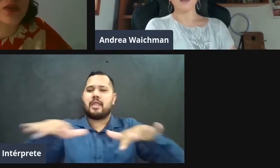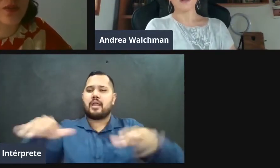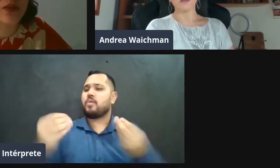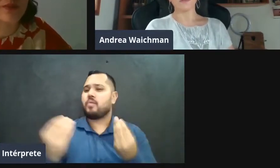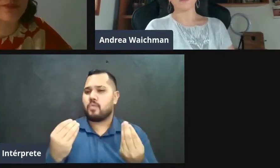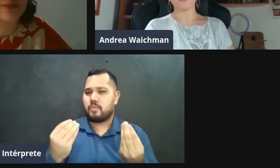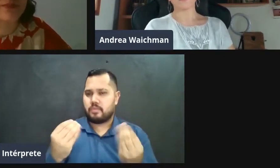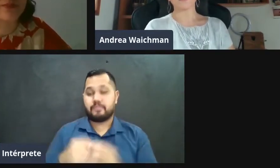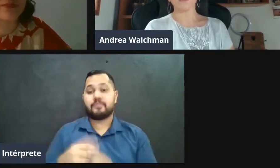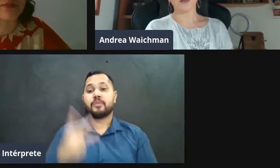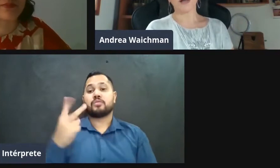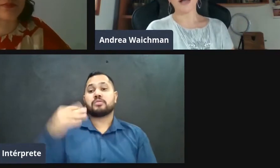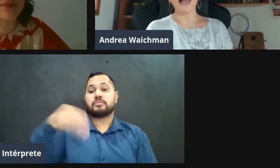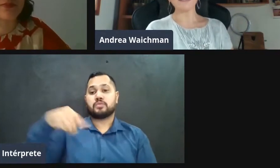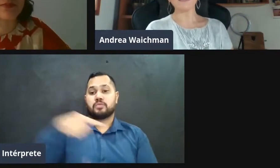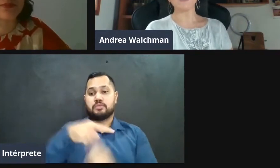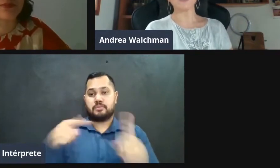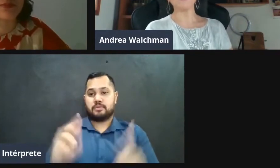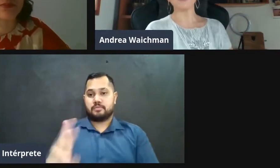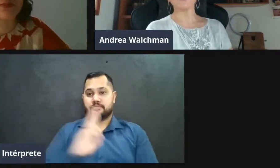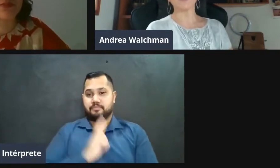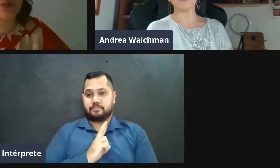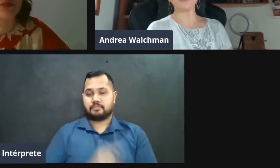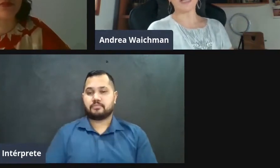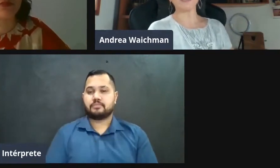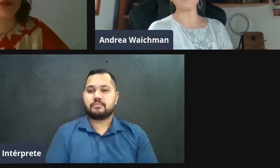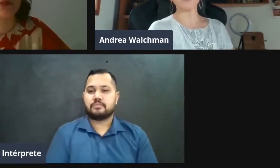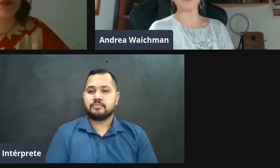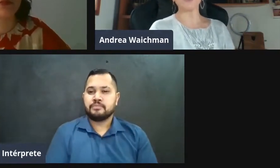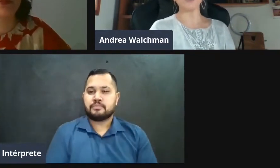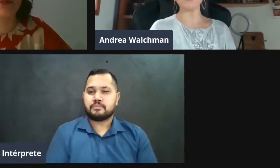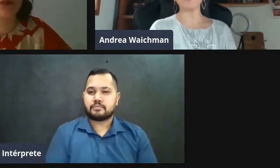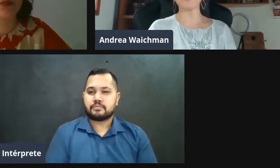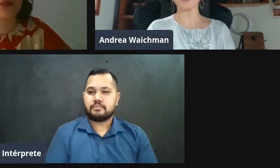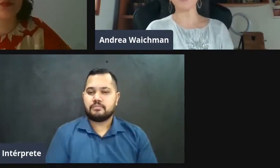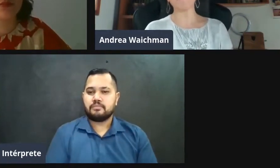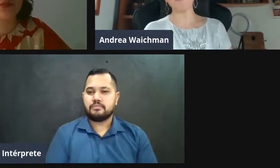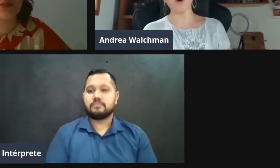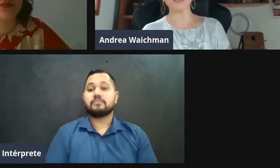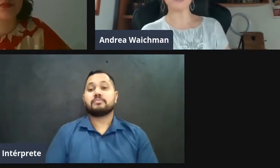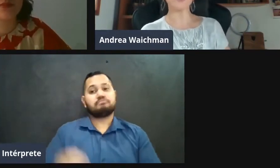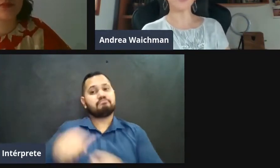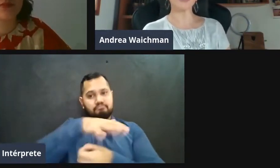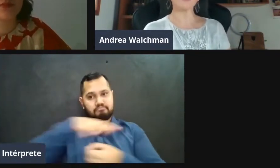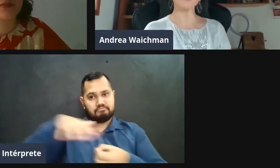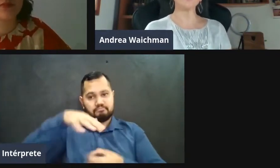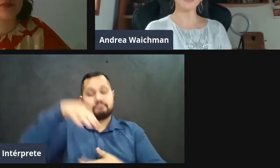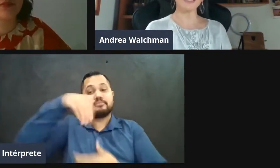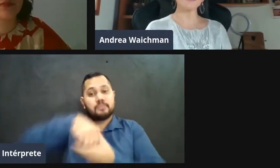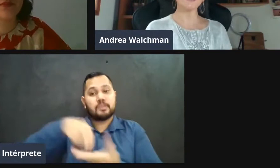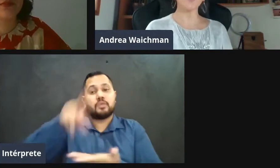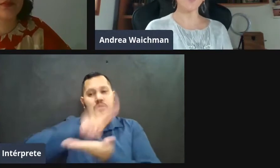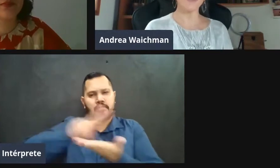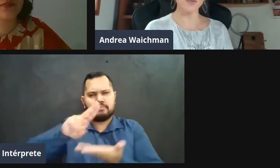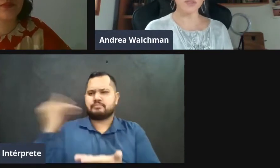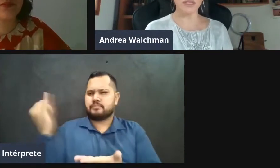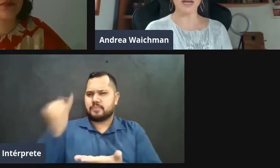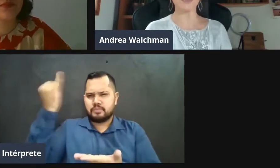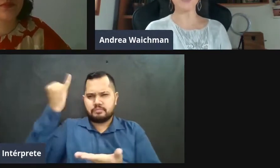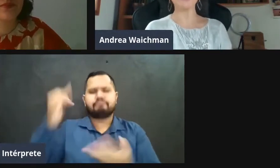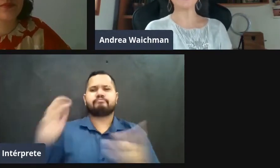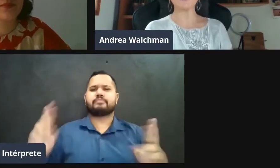tem 2 minutos e meio. A extensão dentro da universidade é importantíssima, porque é uma porta de conexão, de relação